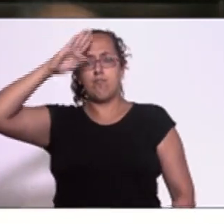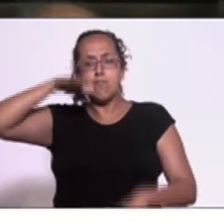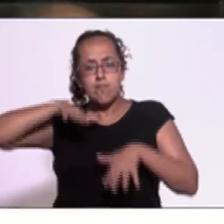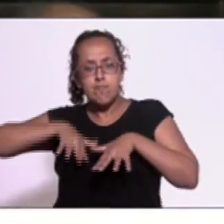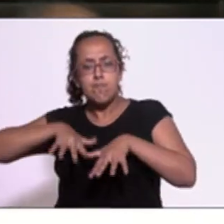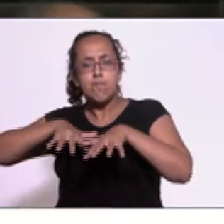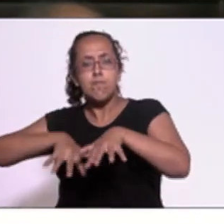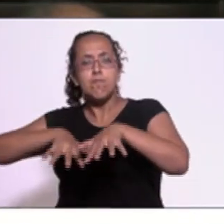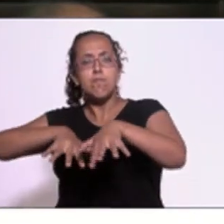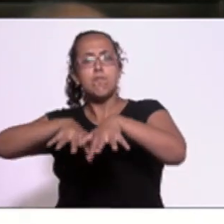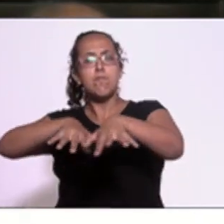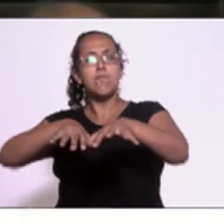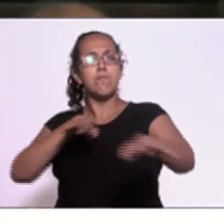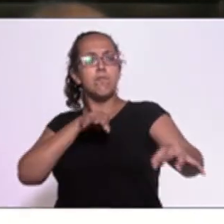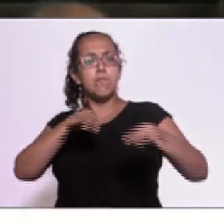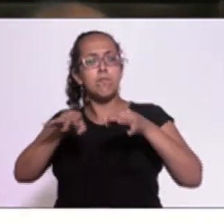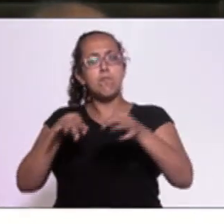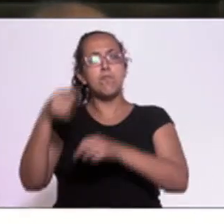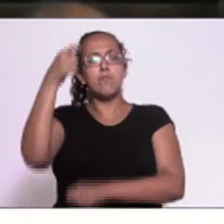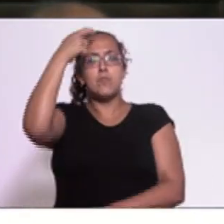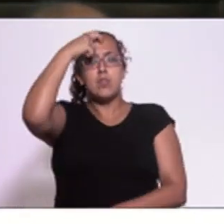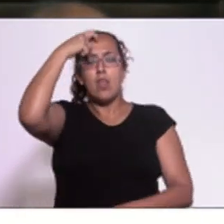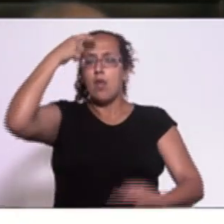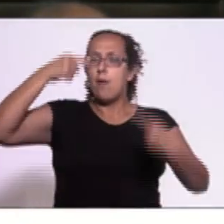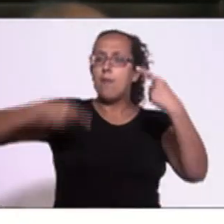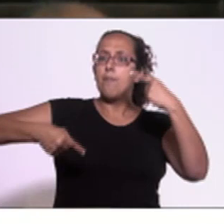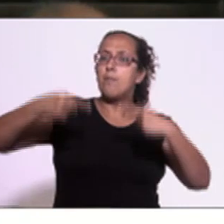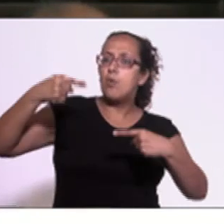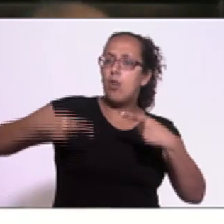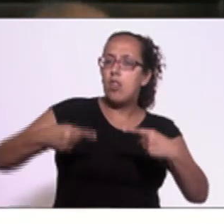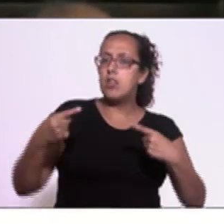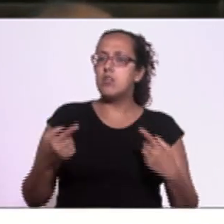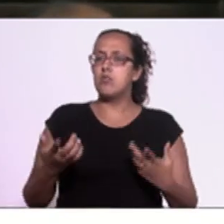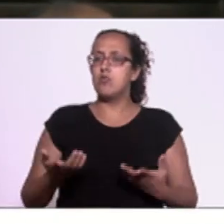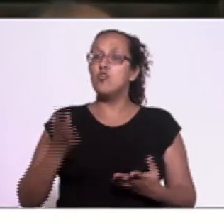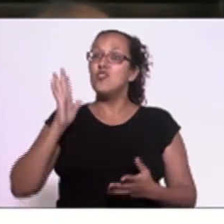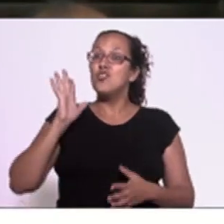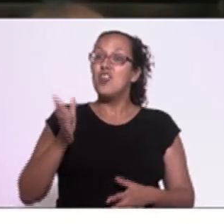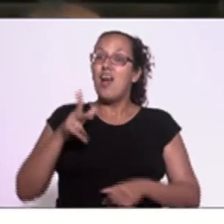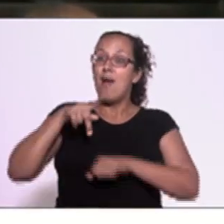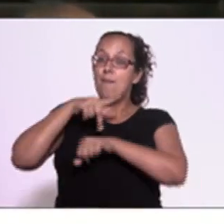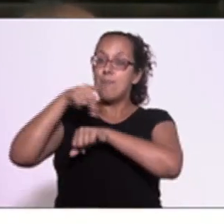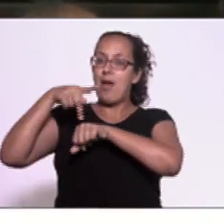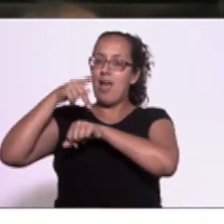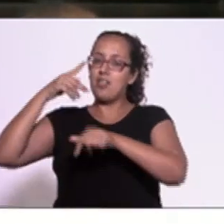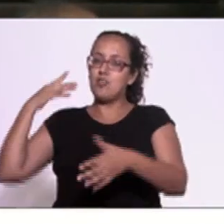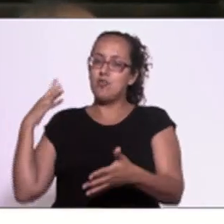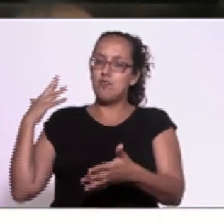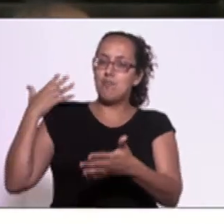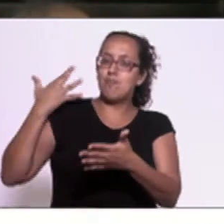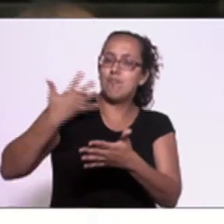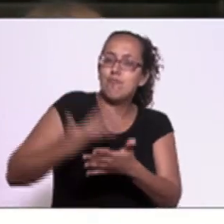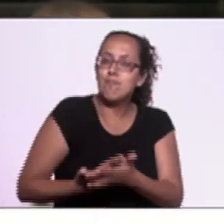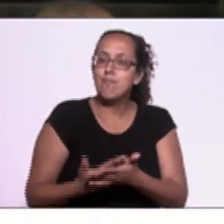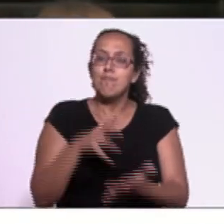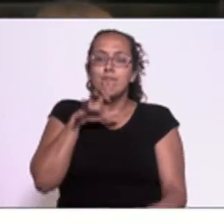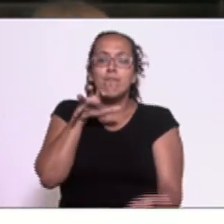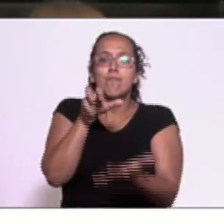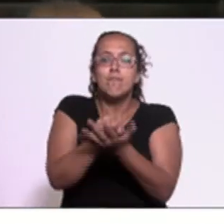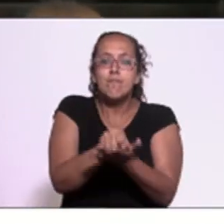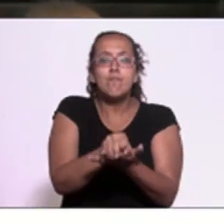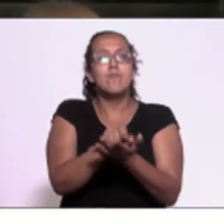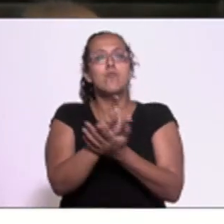na preparação e amadurecimento político que passou o nosso país, contribuindo com a consolidação